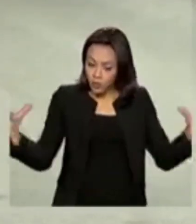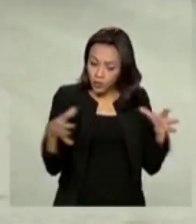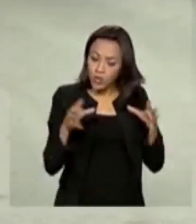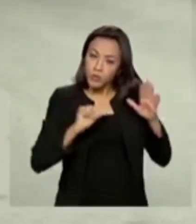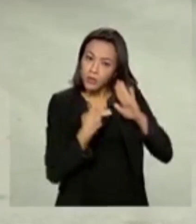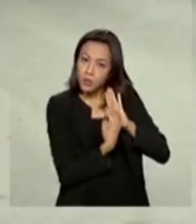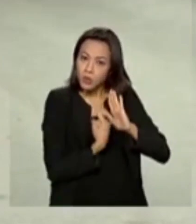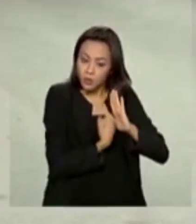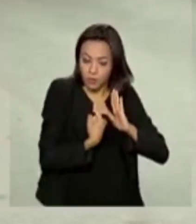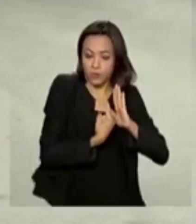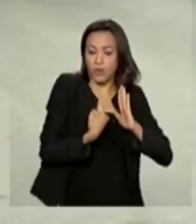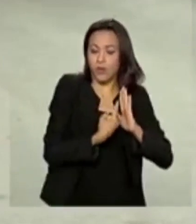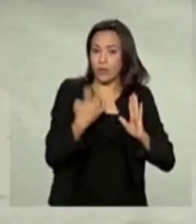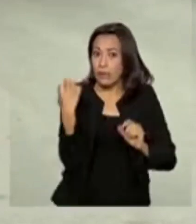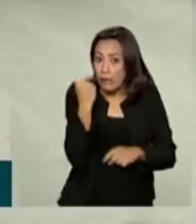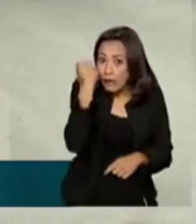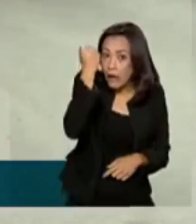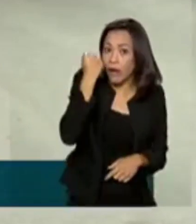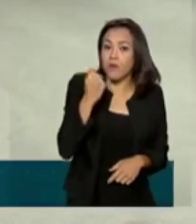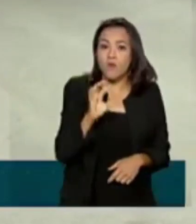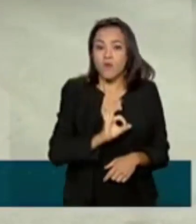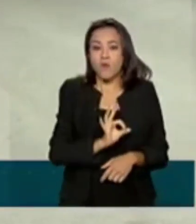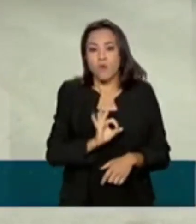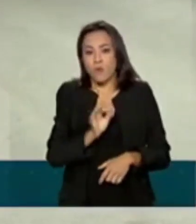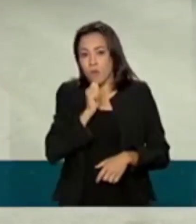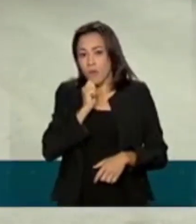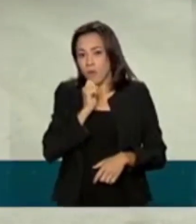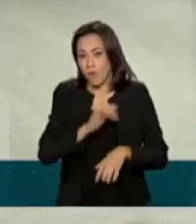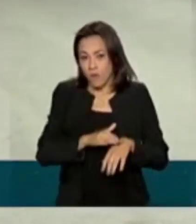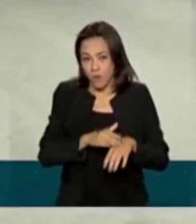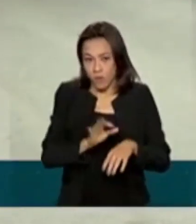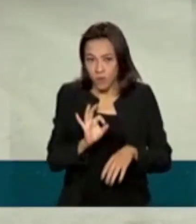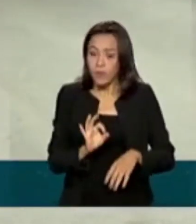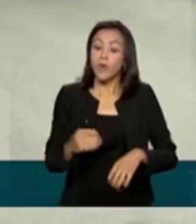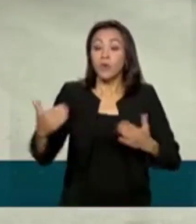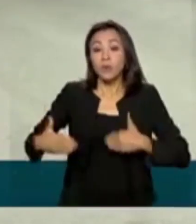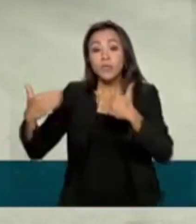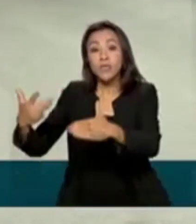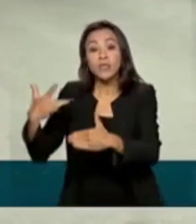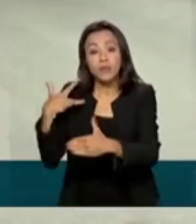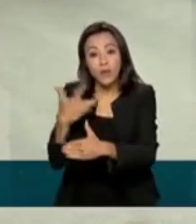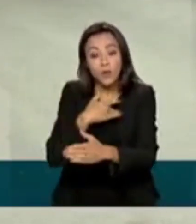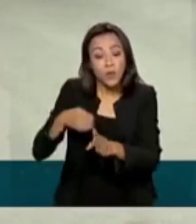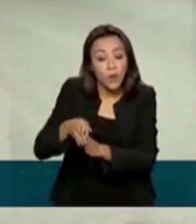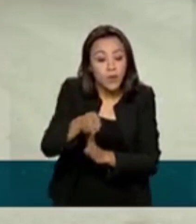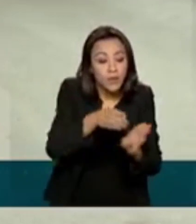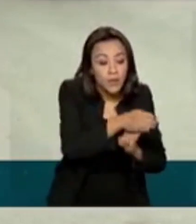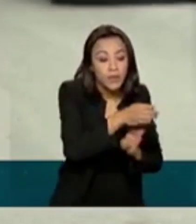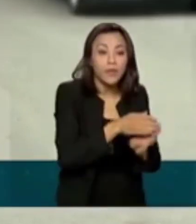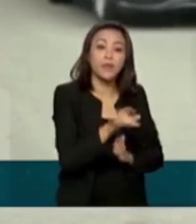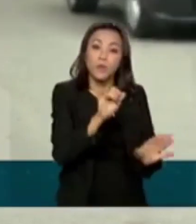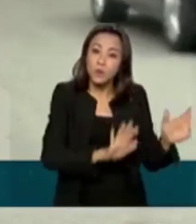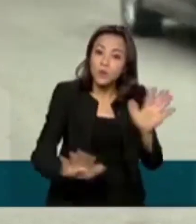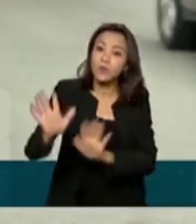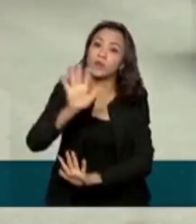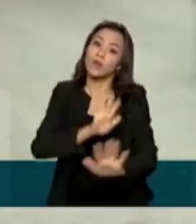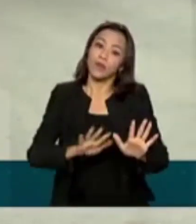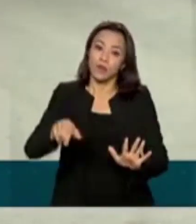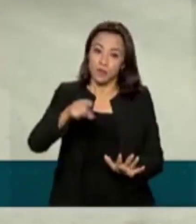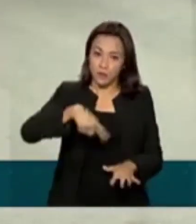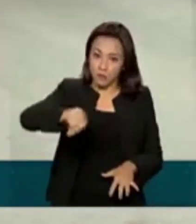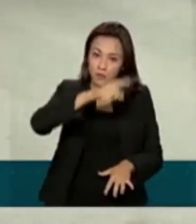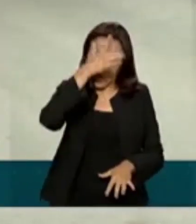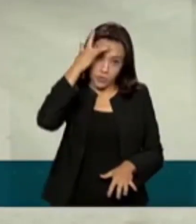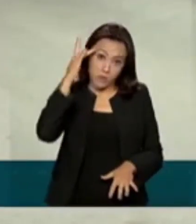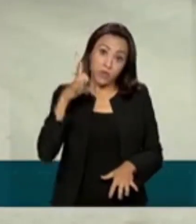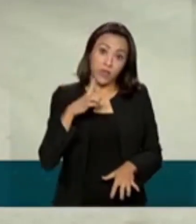sem sinais de agravamento da doença. O Ministério da Saúde orienta sobre os cuidados que as pessoas devem ter com essas